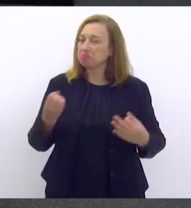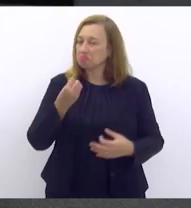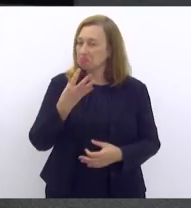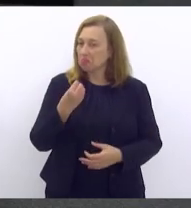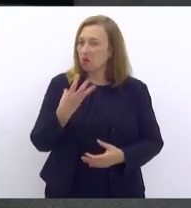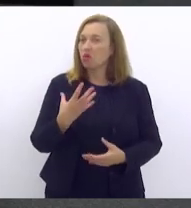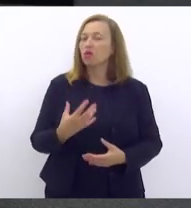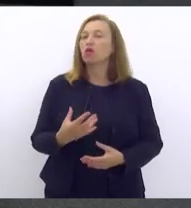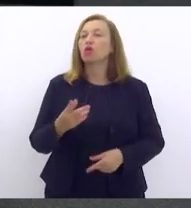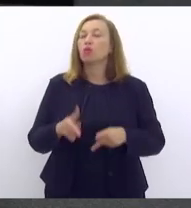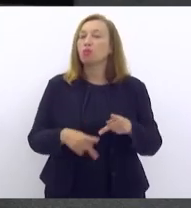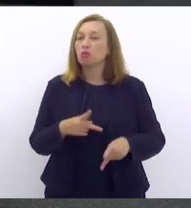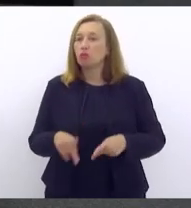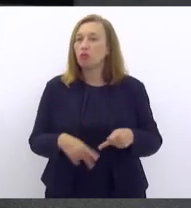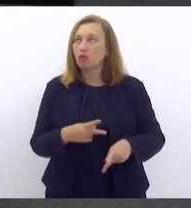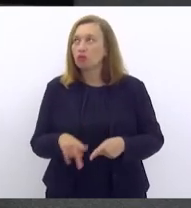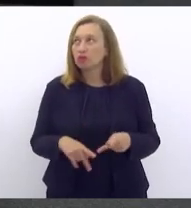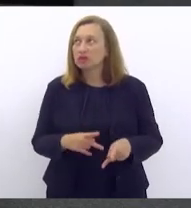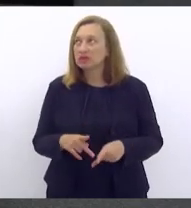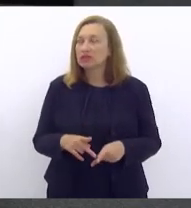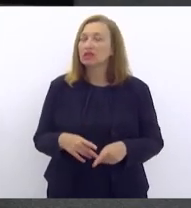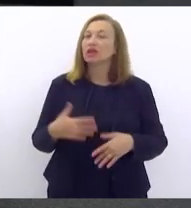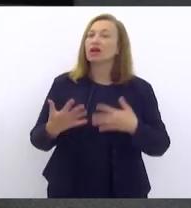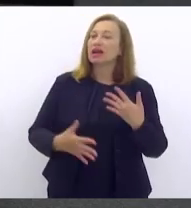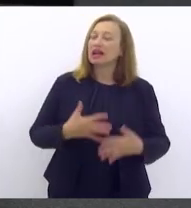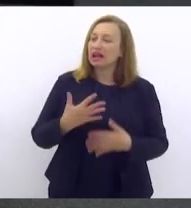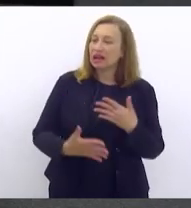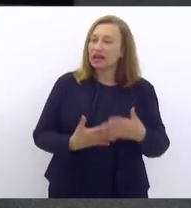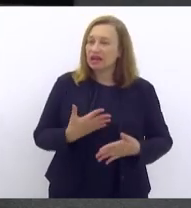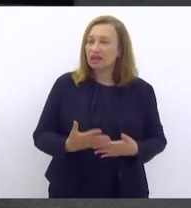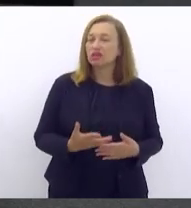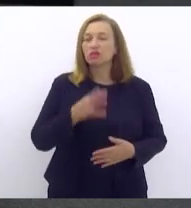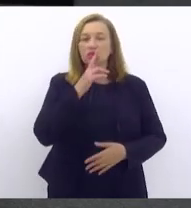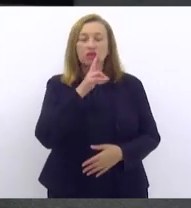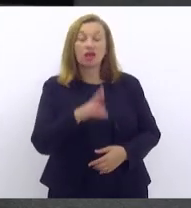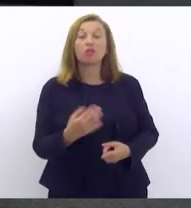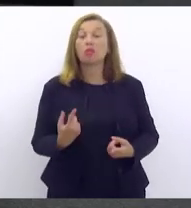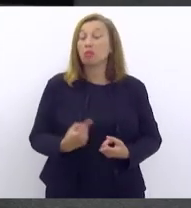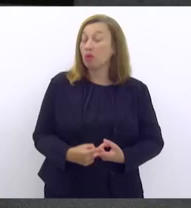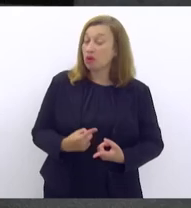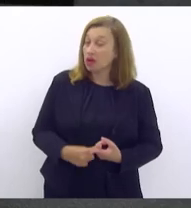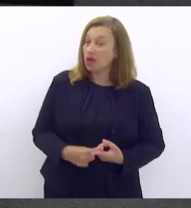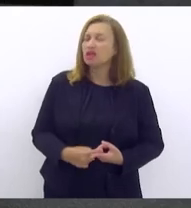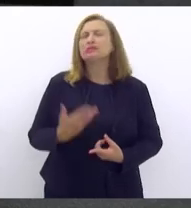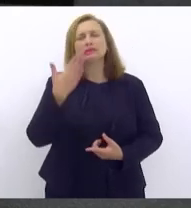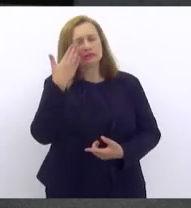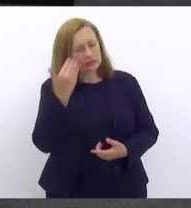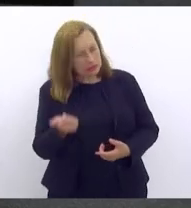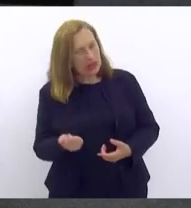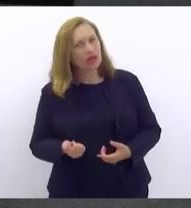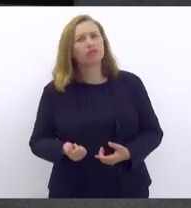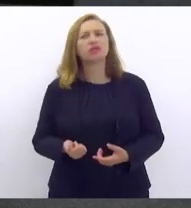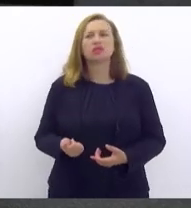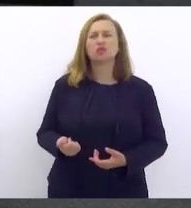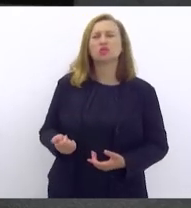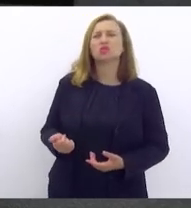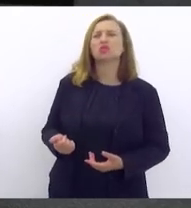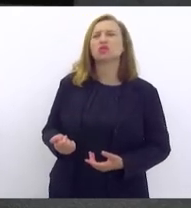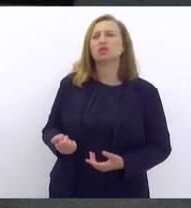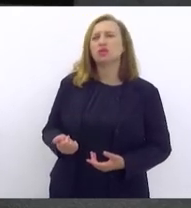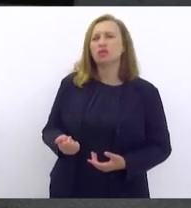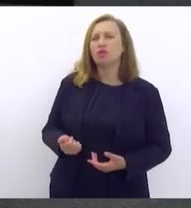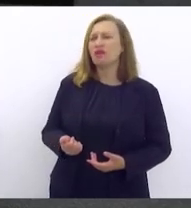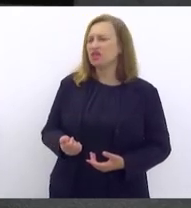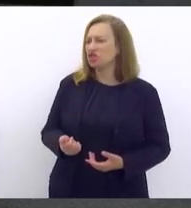população está assim muito satisfeita com isso, porque a gente sabe das covardias que